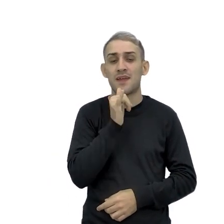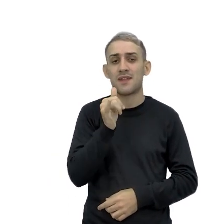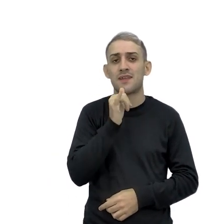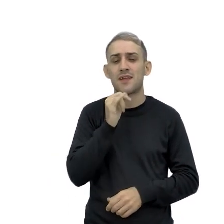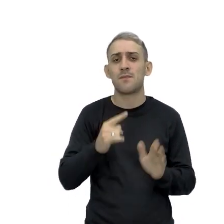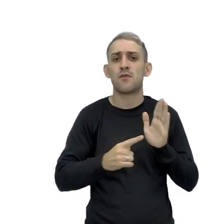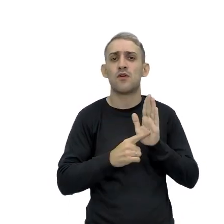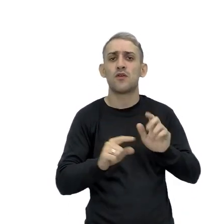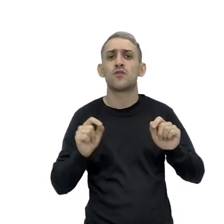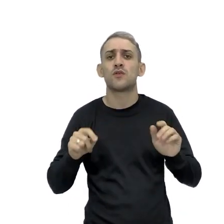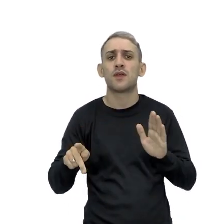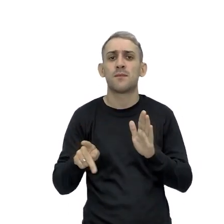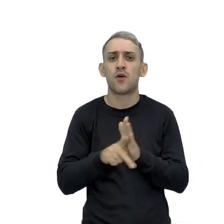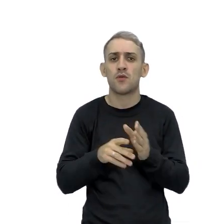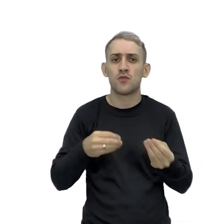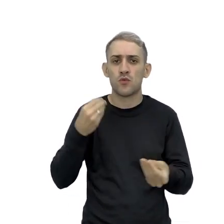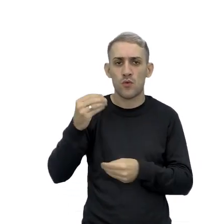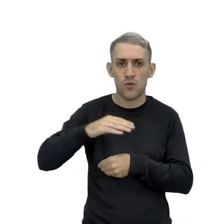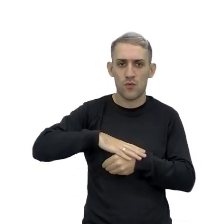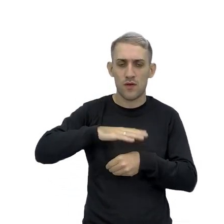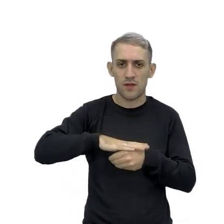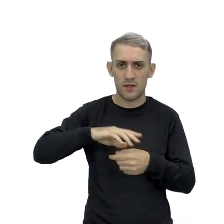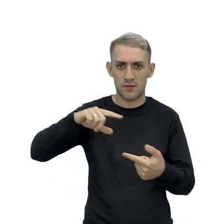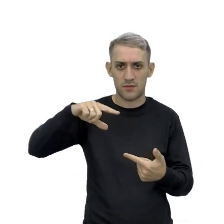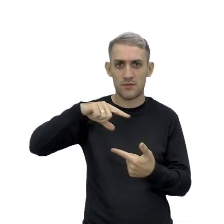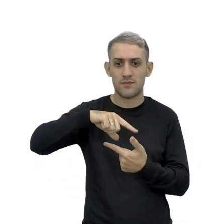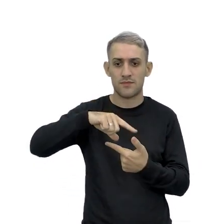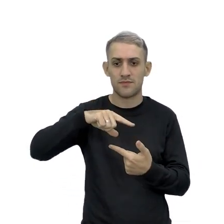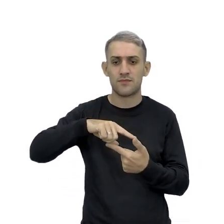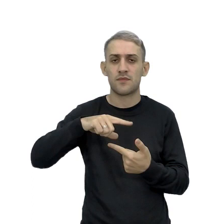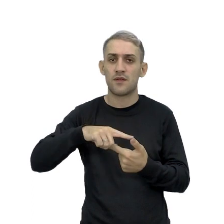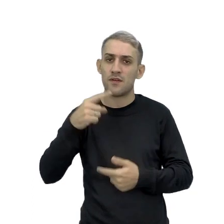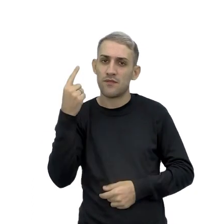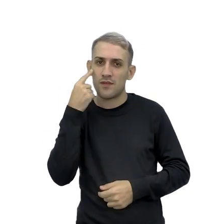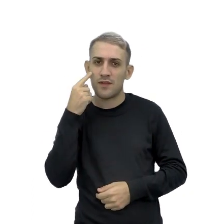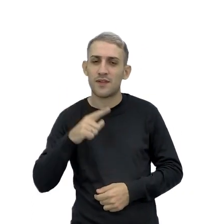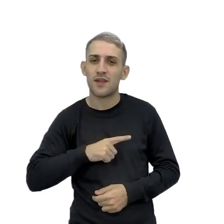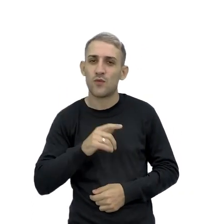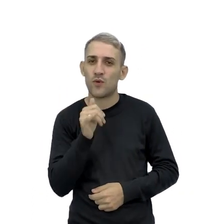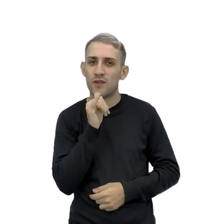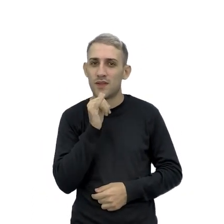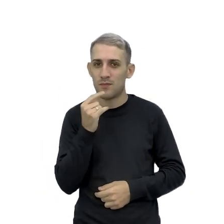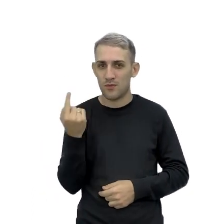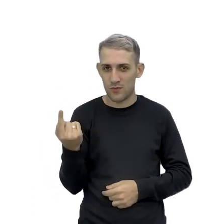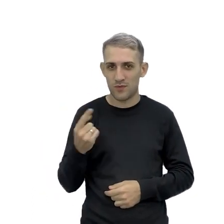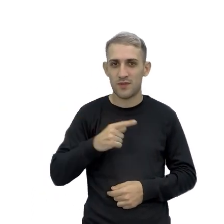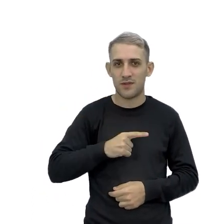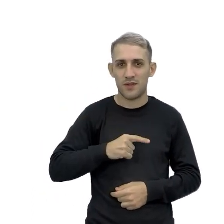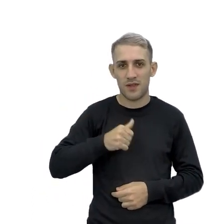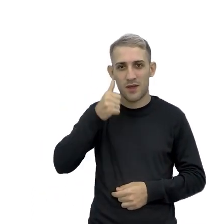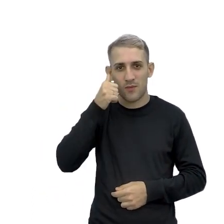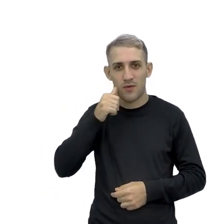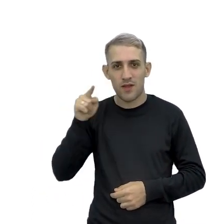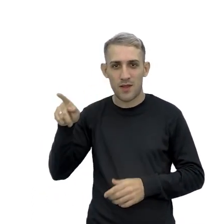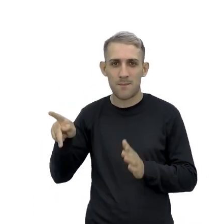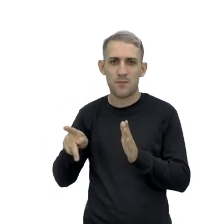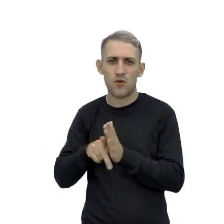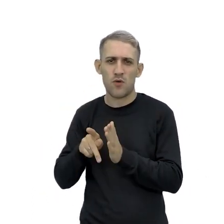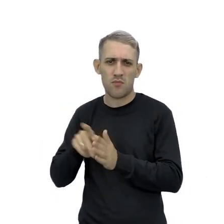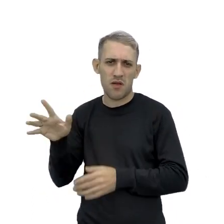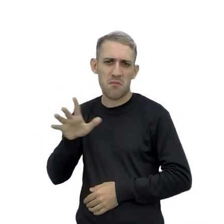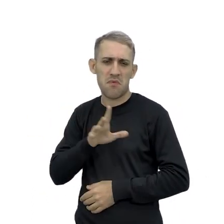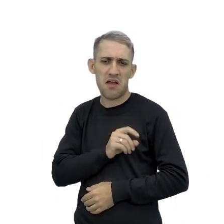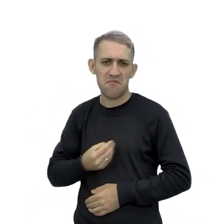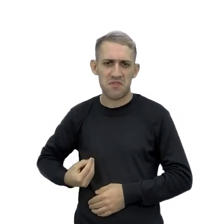da disposição retangular aqui. Então, olha só, no exemplo 1, Chapeuzinho Vermelho, uma garota adorável que vivia